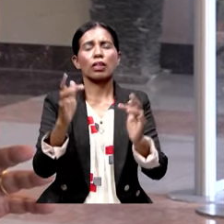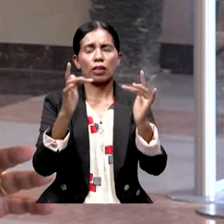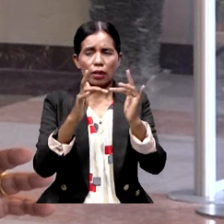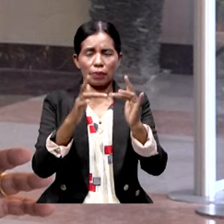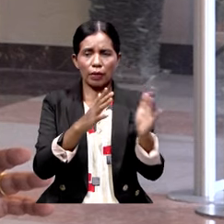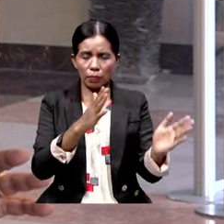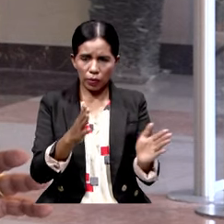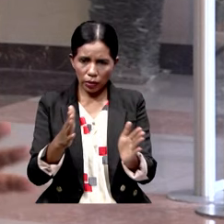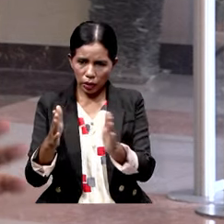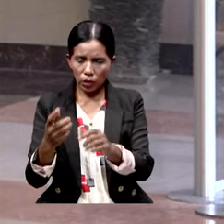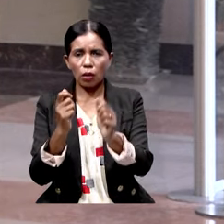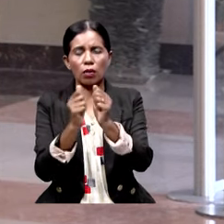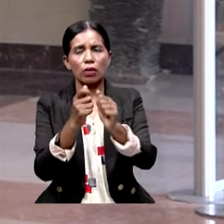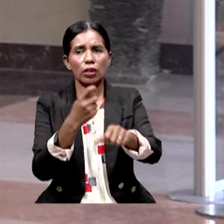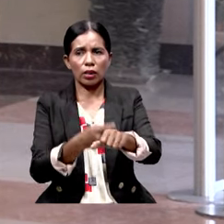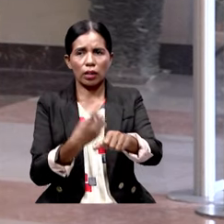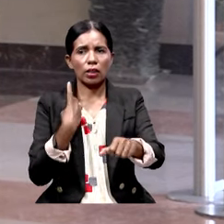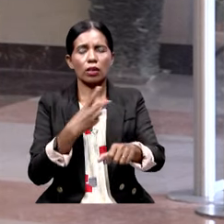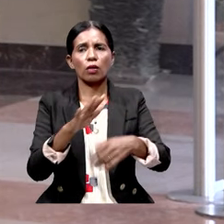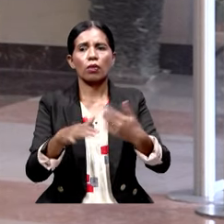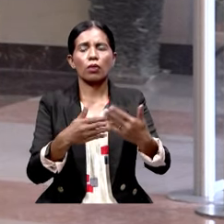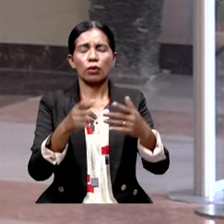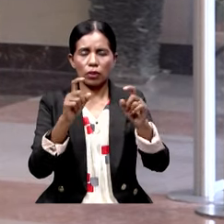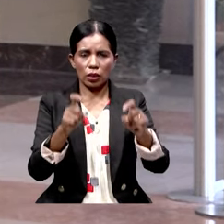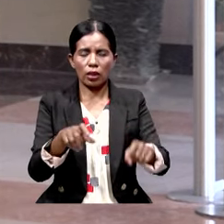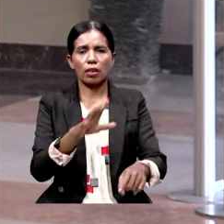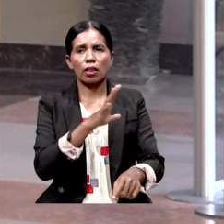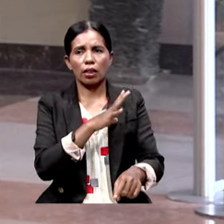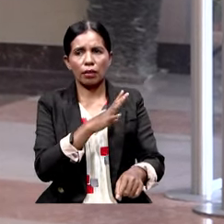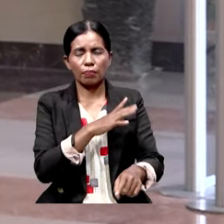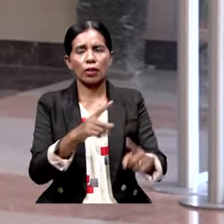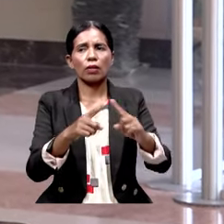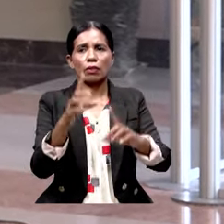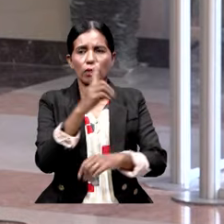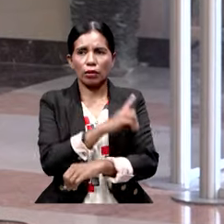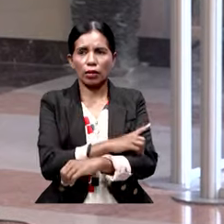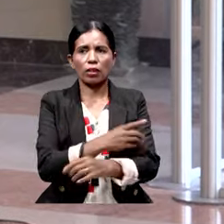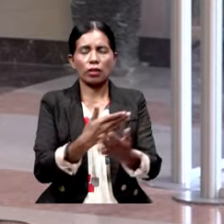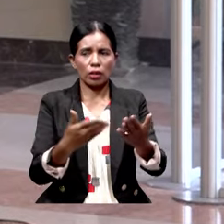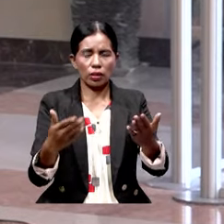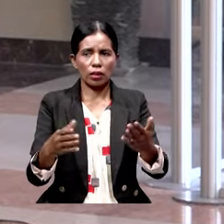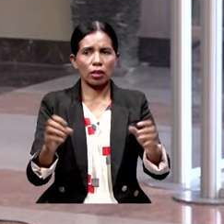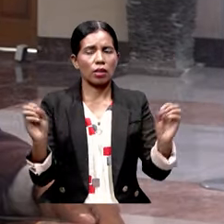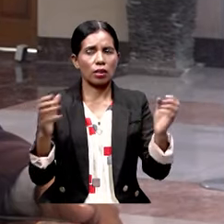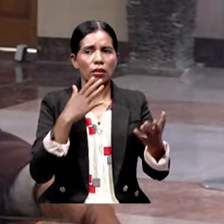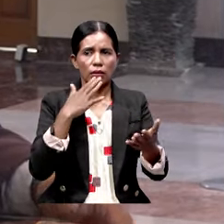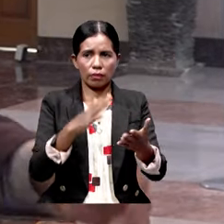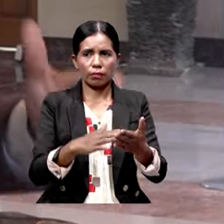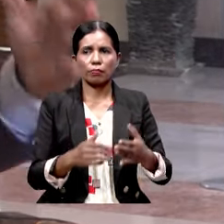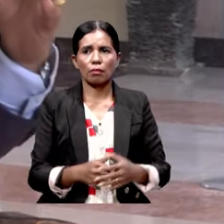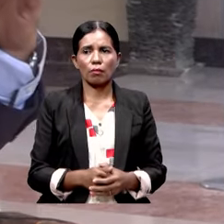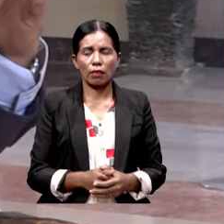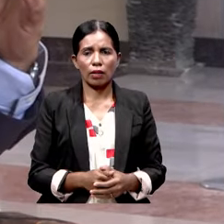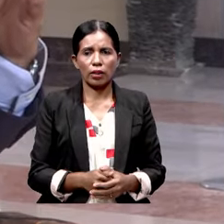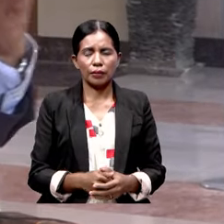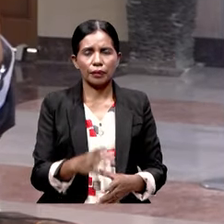processo nela o tempo e tá tudo tem que rei. Realidade italiana com o Loran, sa sanser nela de um dia do. Aquisição